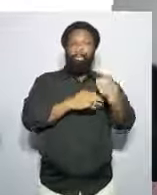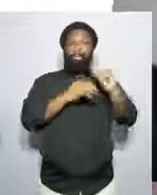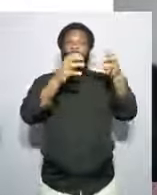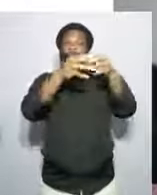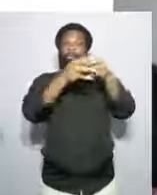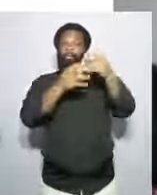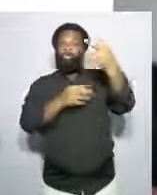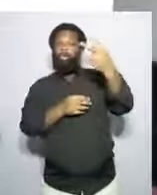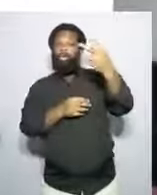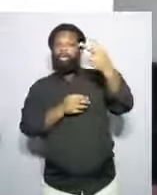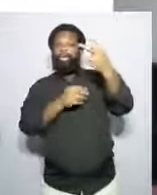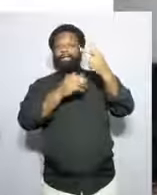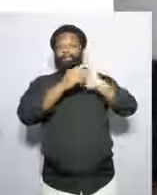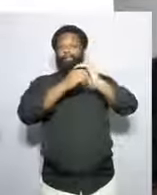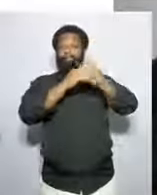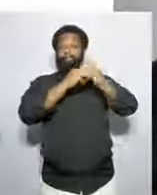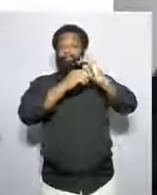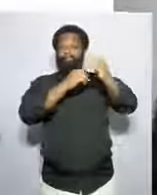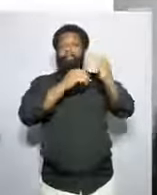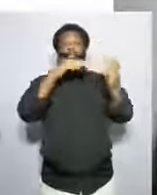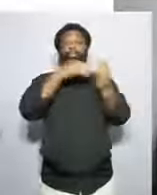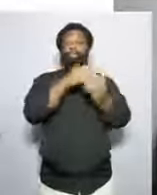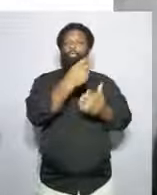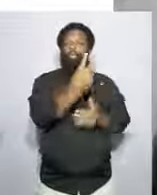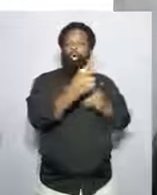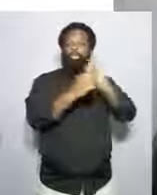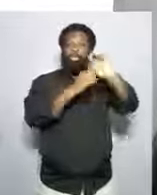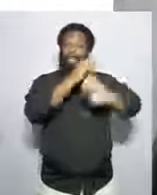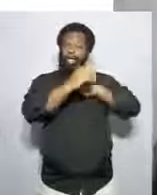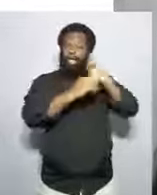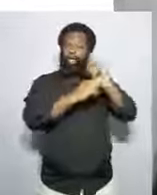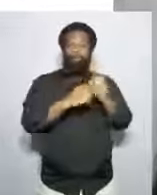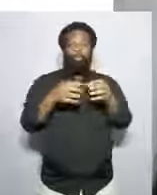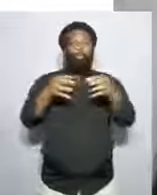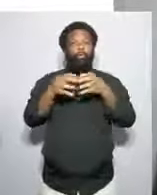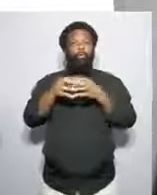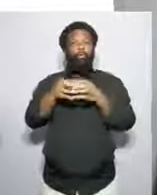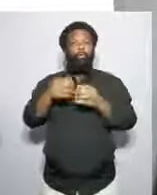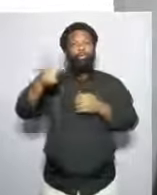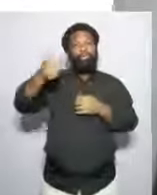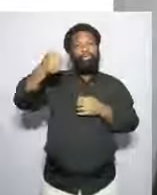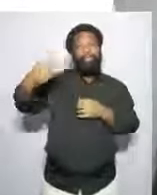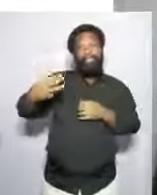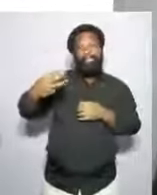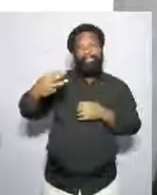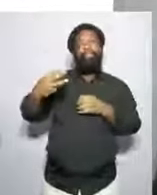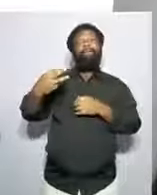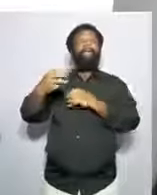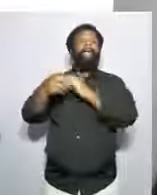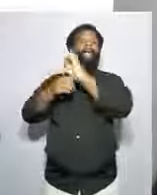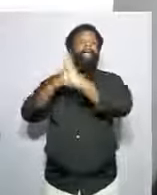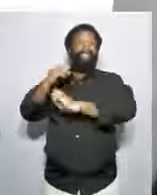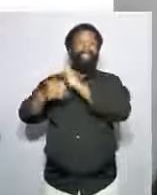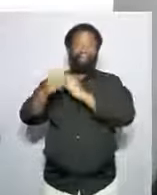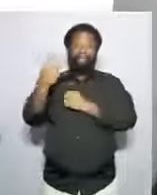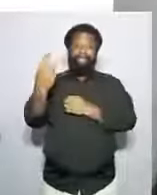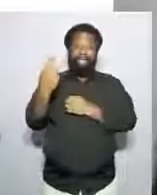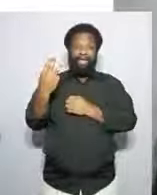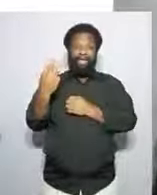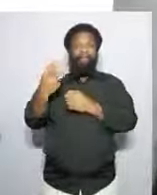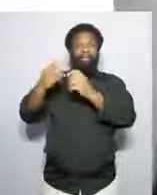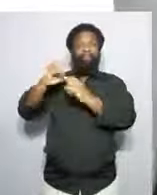elétrons na camada de valência, todo mundo que está localizado aqui no grupo 13 tem três elétrons na camada